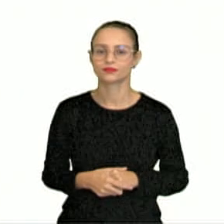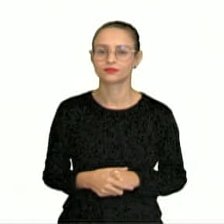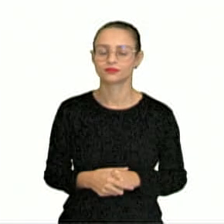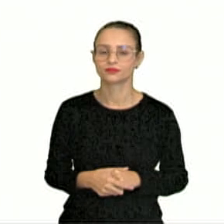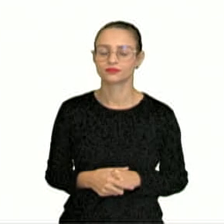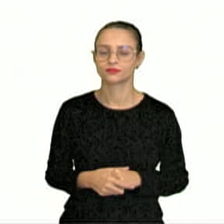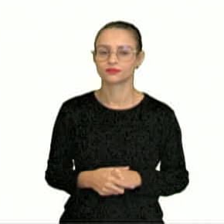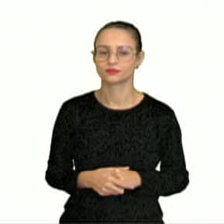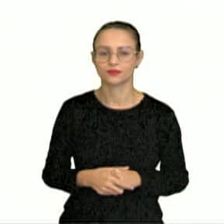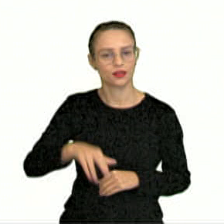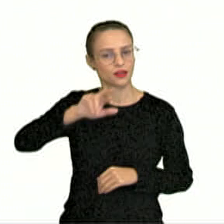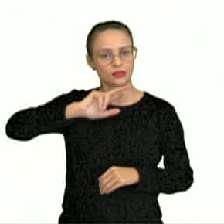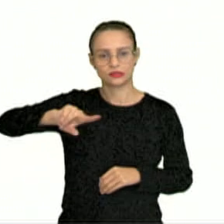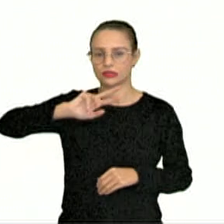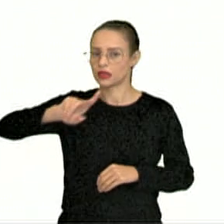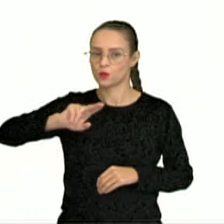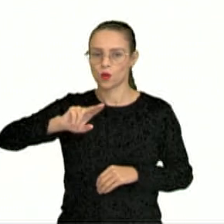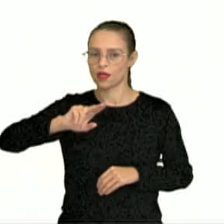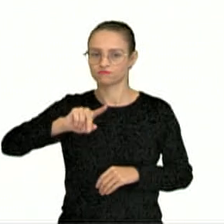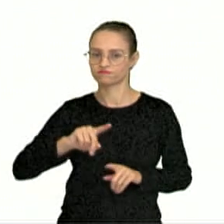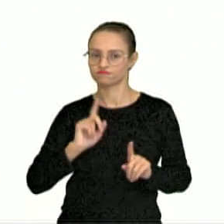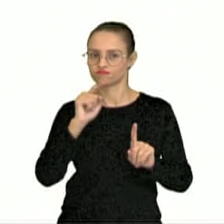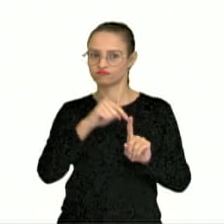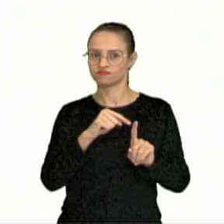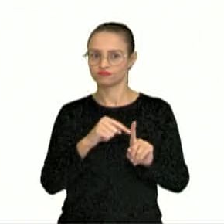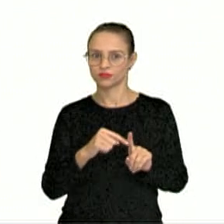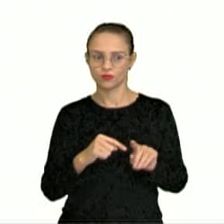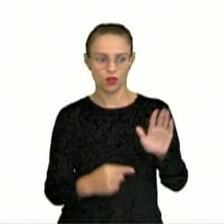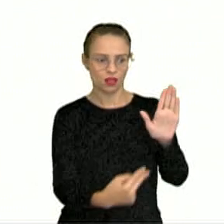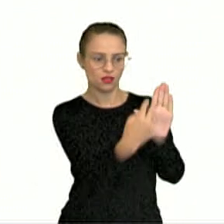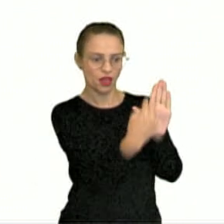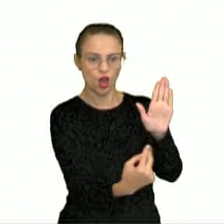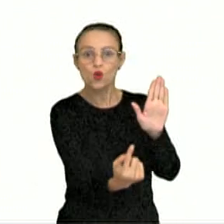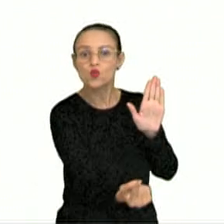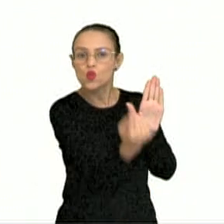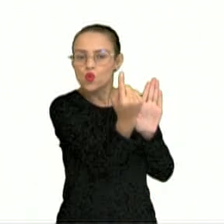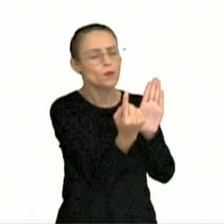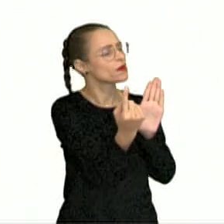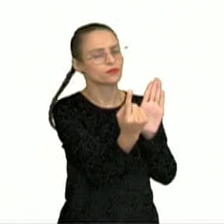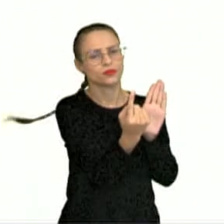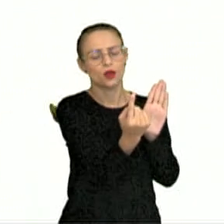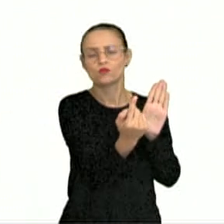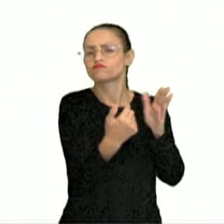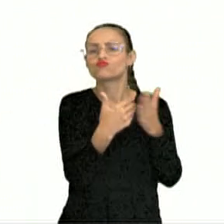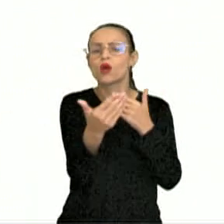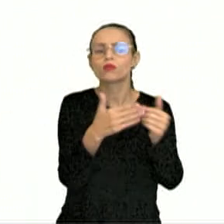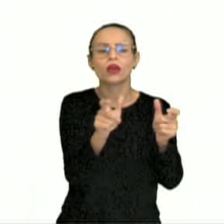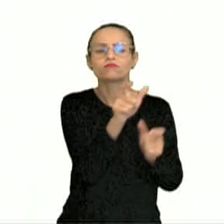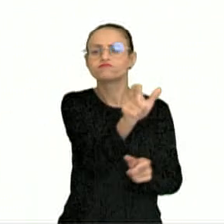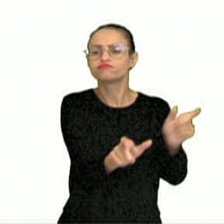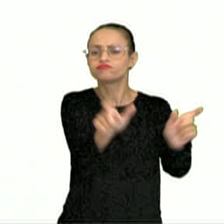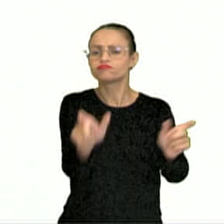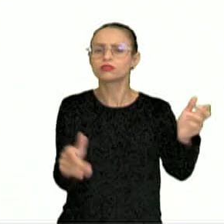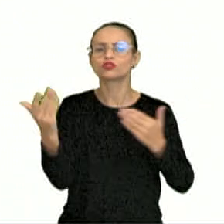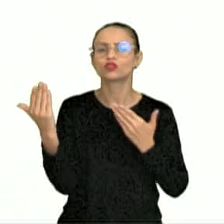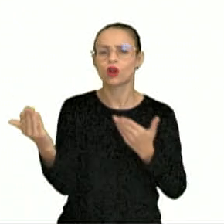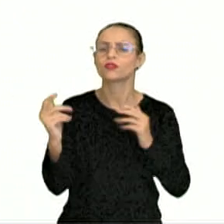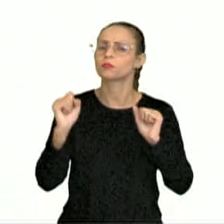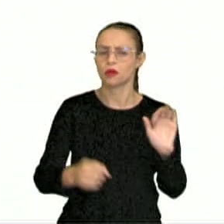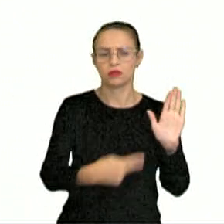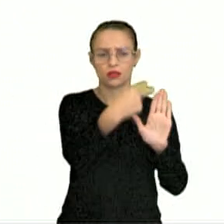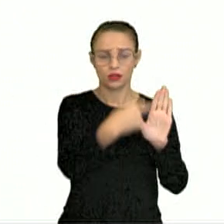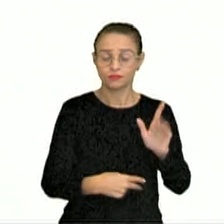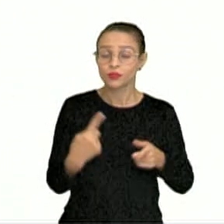Não é dirigida a um único destinatário, mas a qualquer jovem que a tenha em mãos. Isso acontece porque a